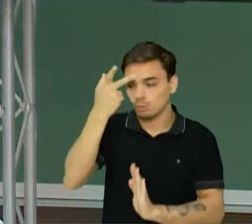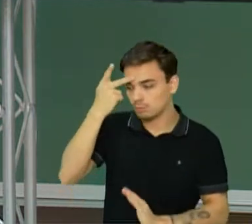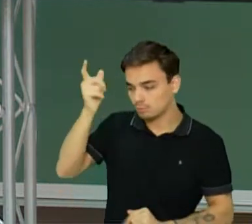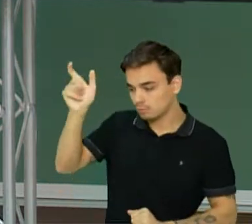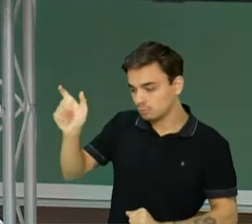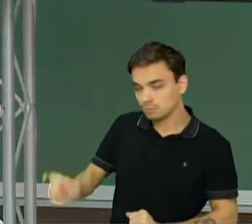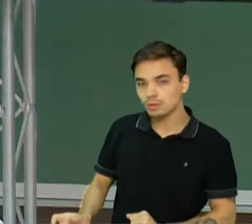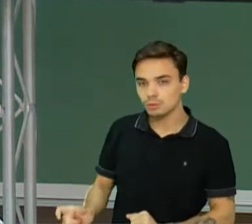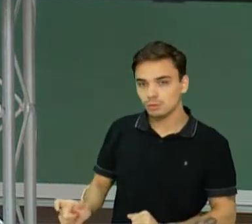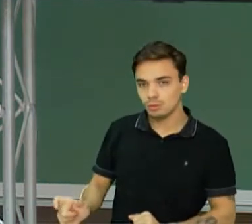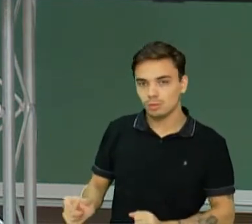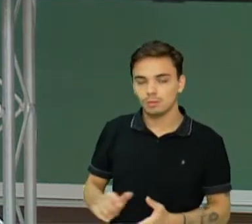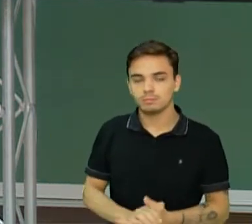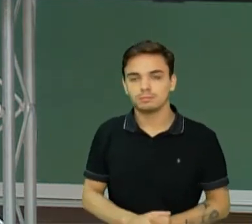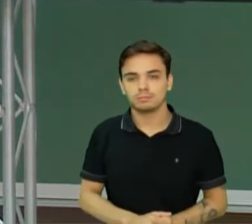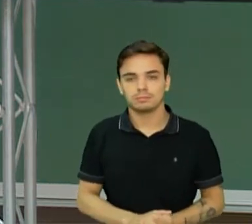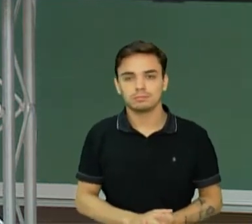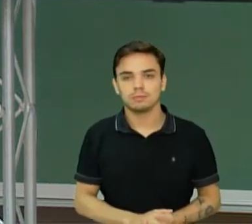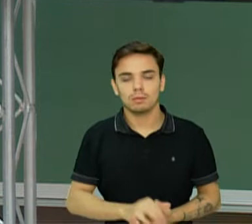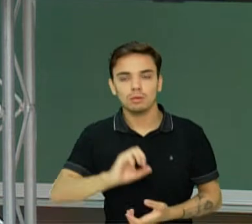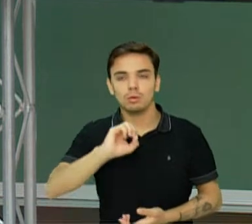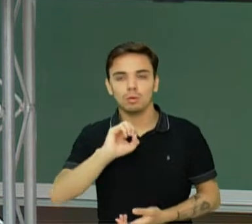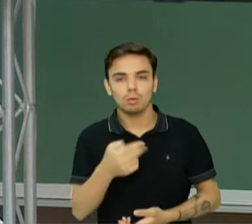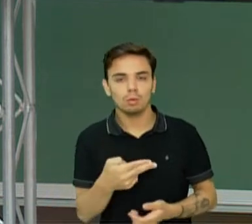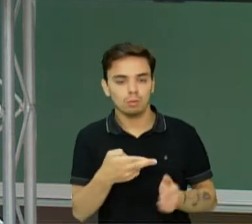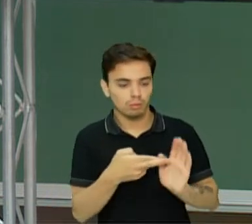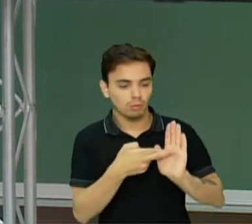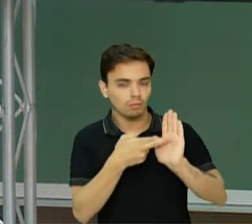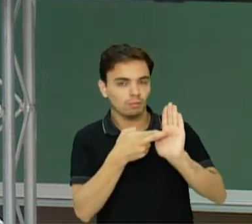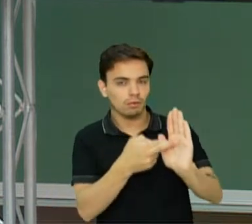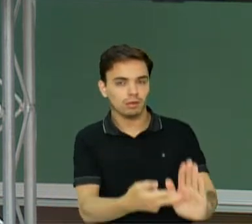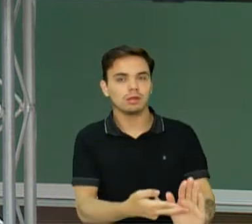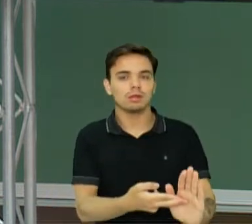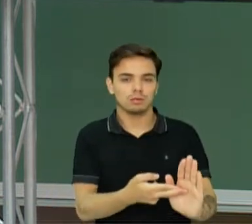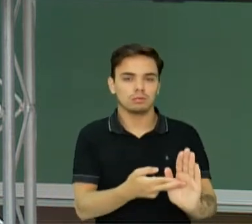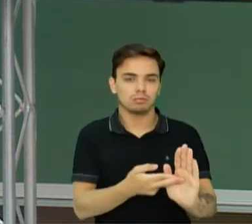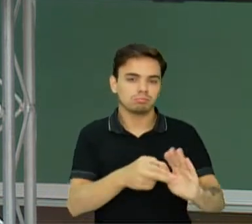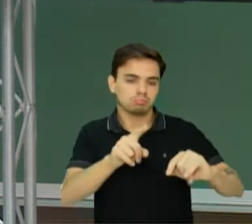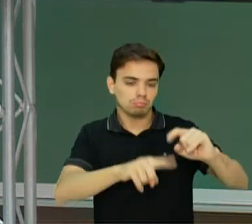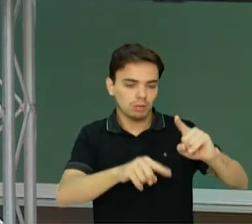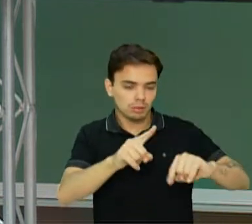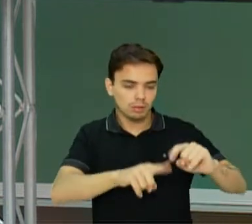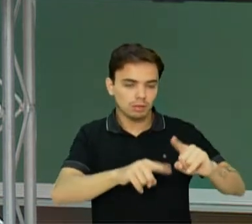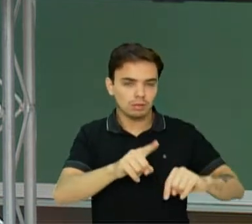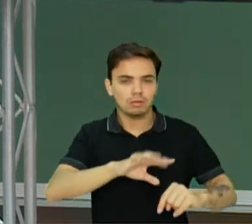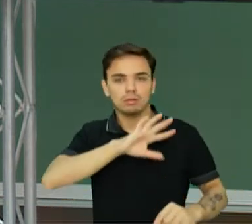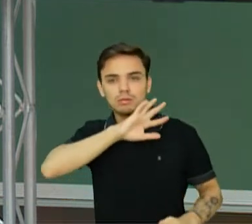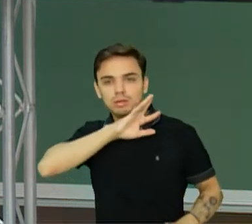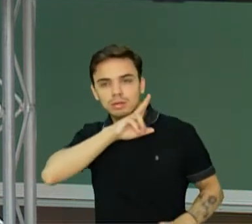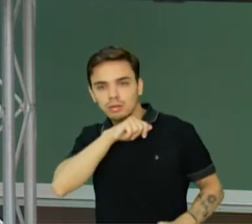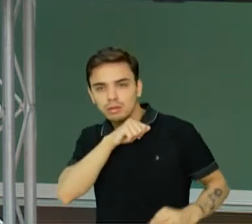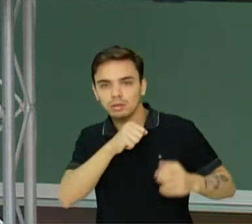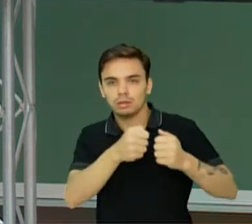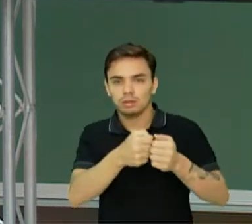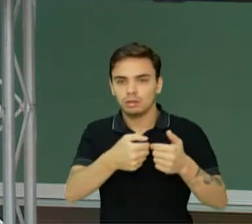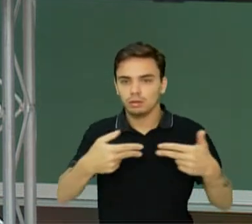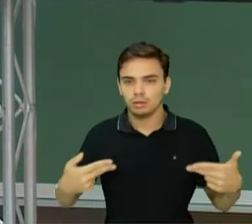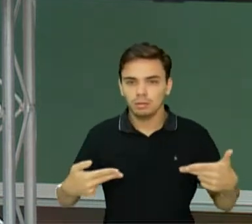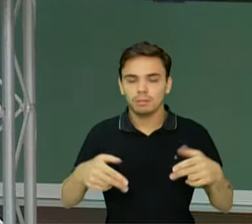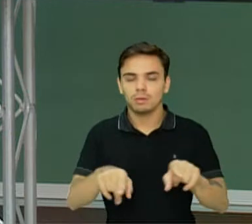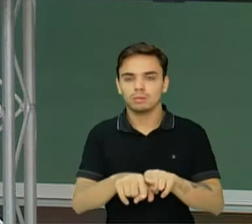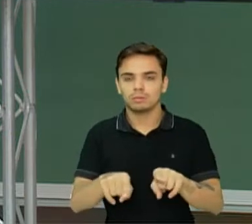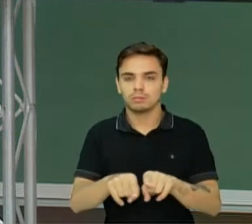tá? Que é people, ou vai estar se referindo a um objeto, um animal, ou vai estar se referindo a pessoa, objeto, animal, ou vai ter uma ideia